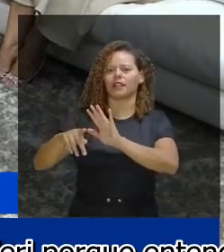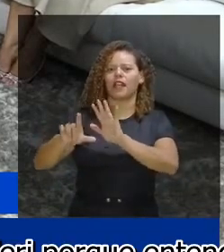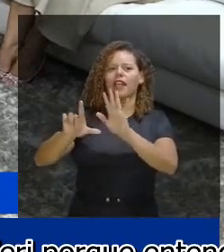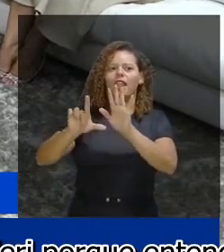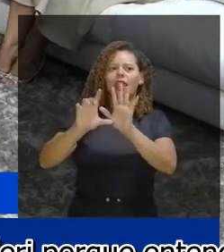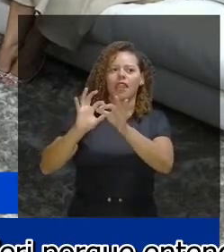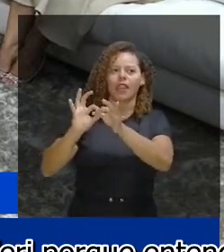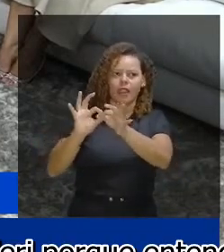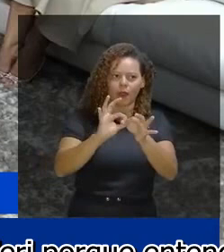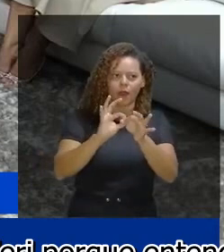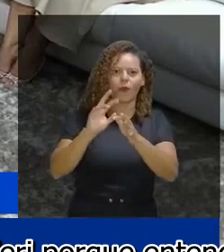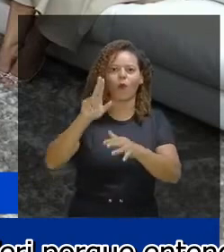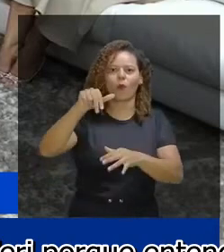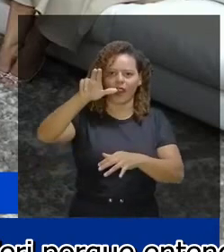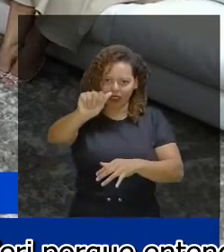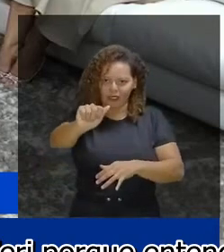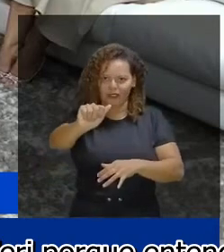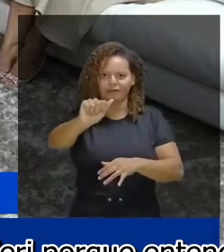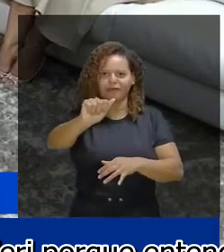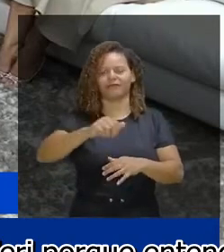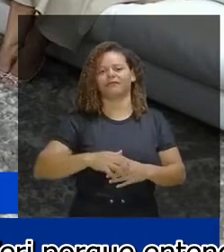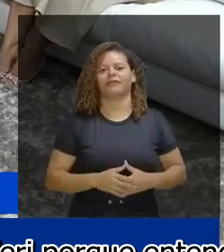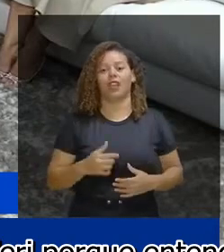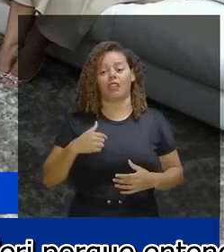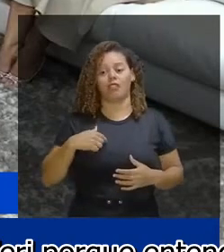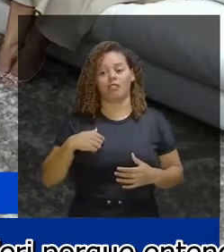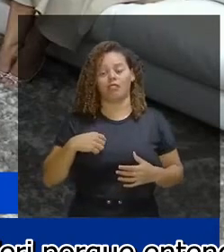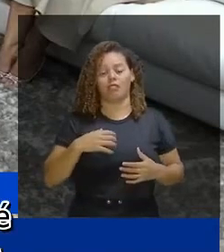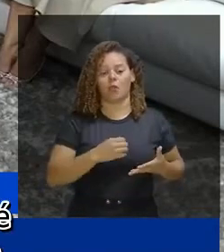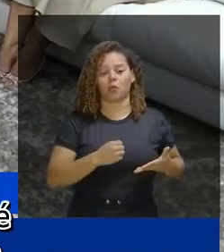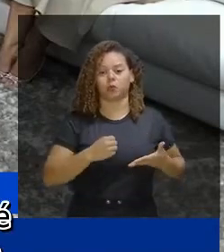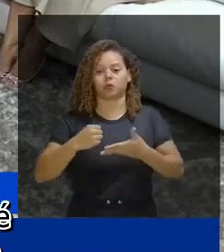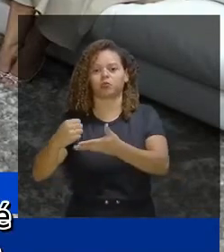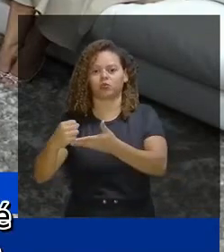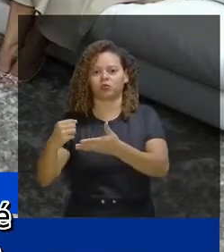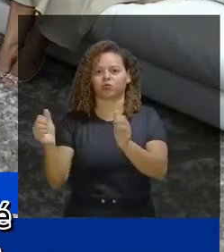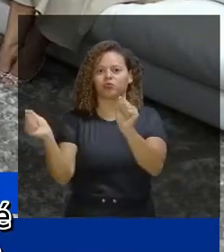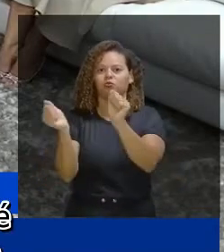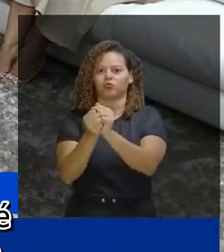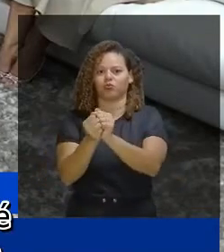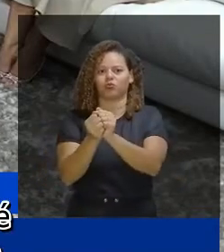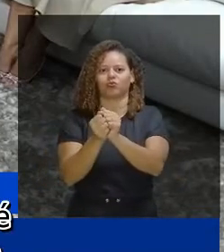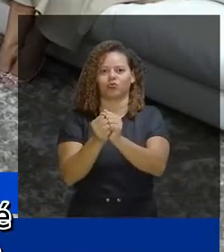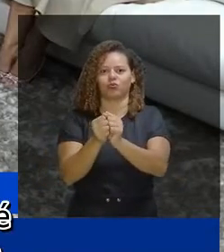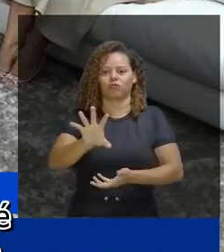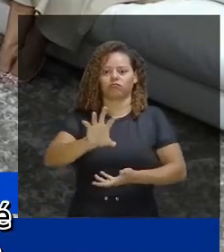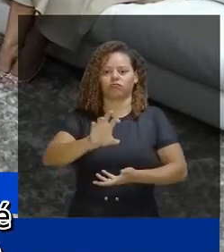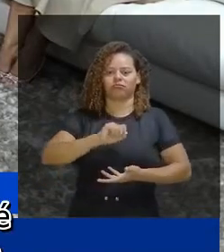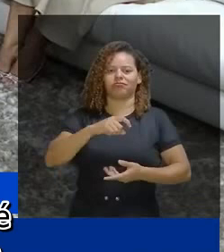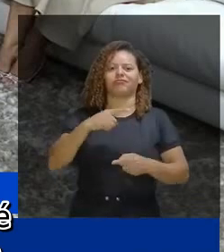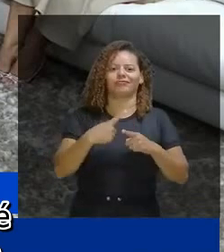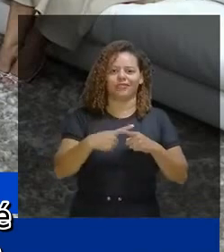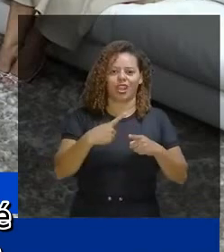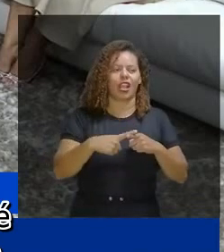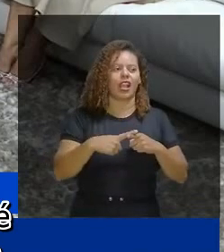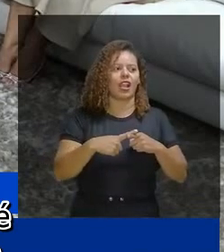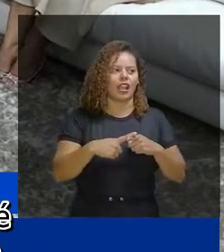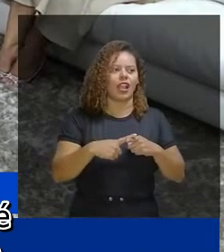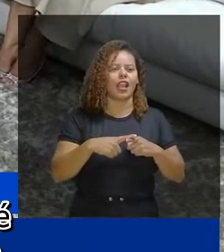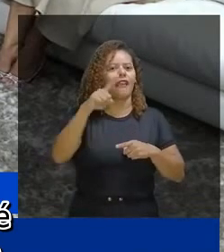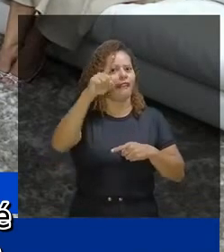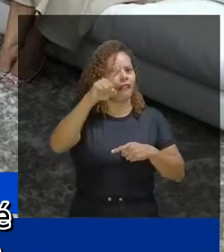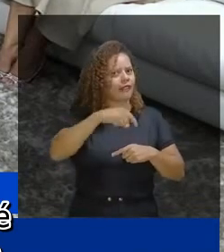dos Negros do Amapá, ao qual eu aderi porque entendi como instituição que deveria aderir porque é